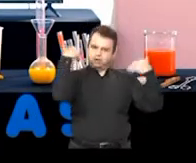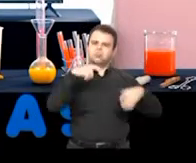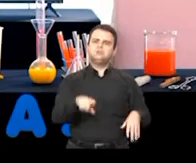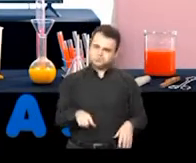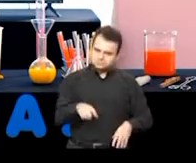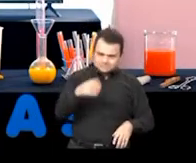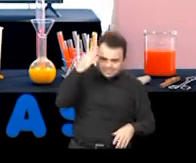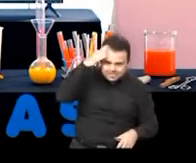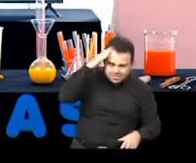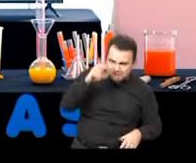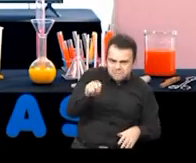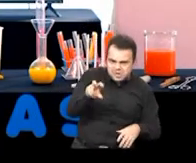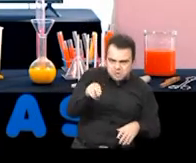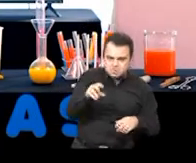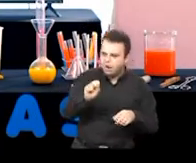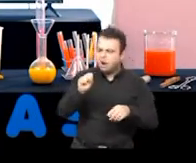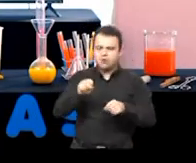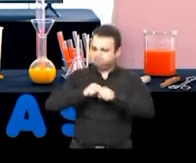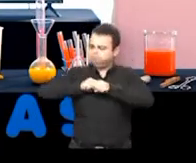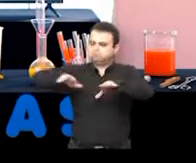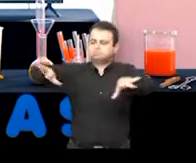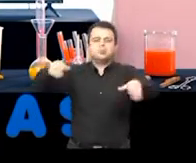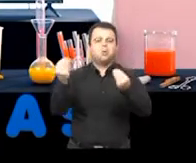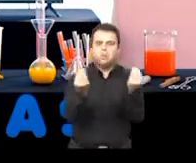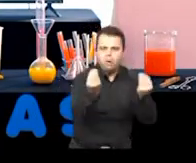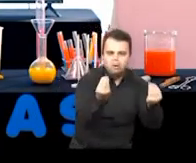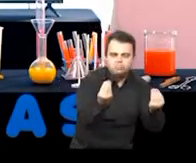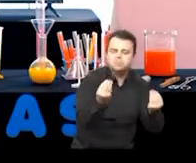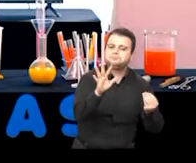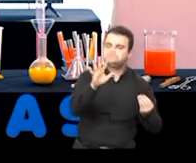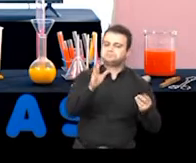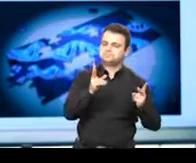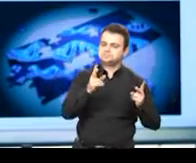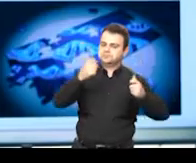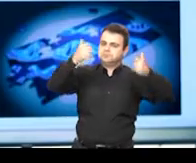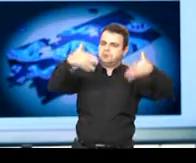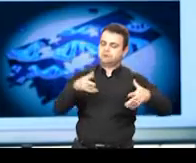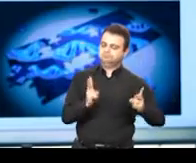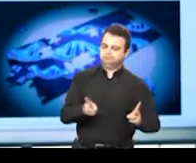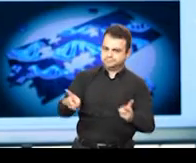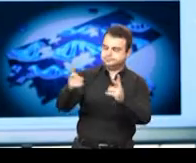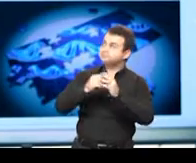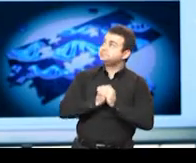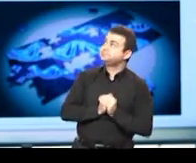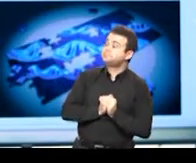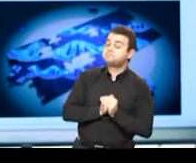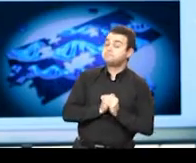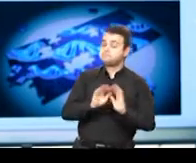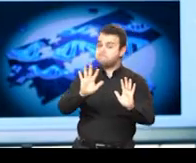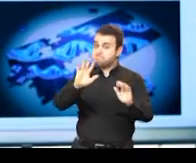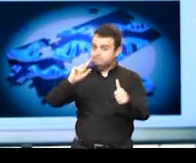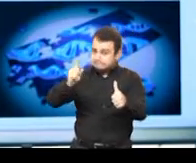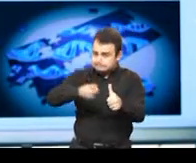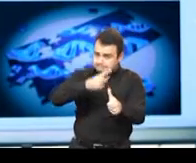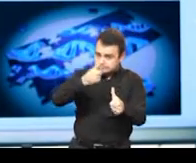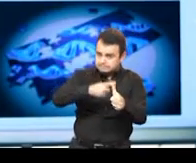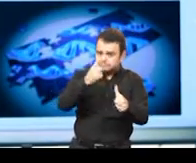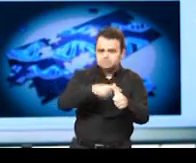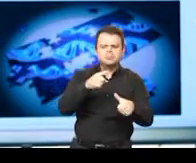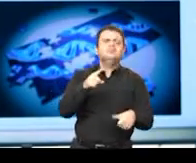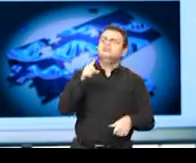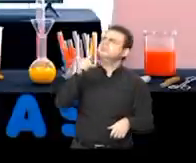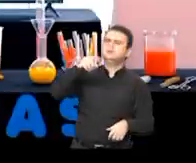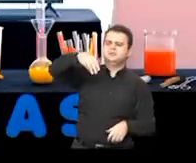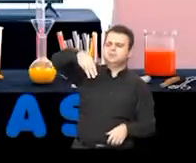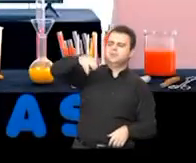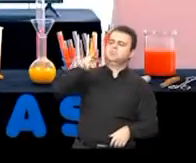vai se comportar? Então vamos continuar nas nossas explicações. Mas antes, eu preciso explicar para vocês o que é